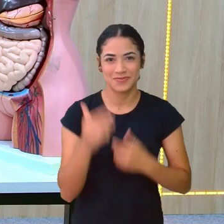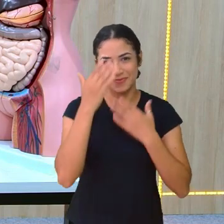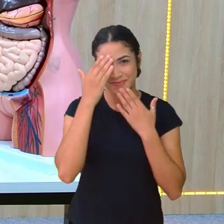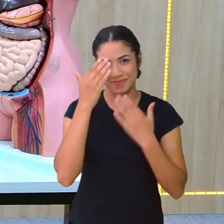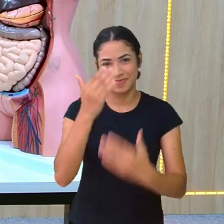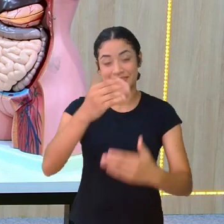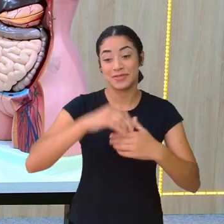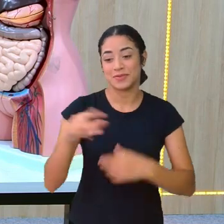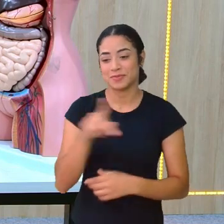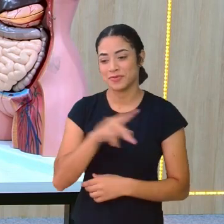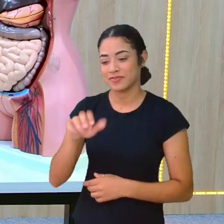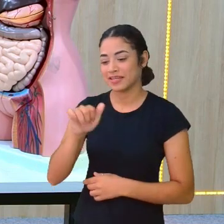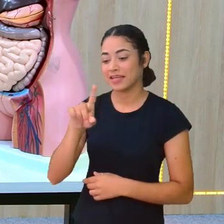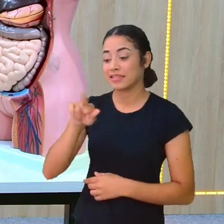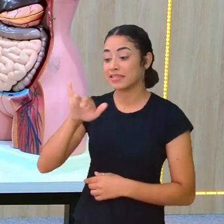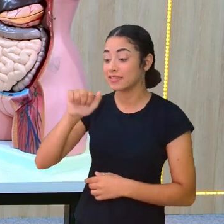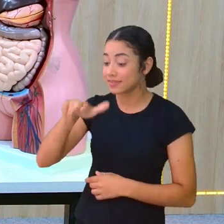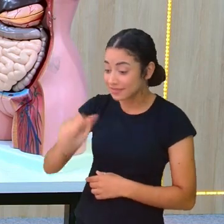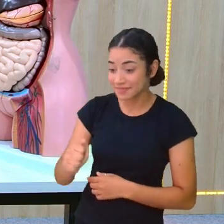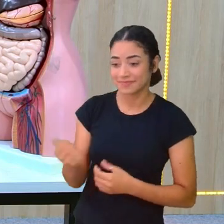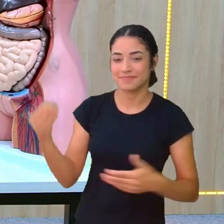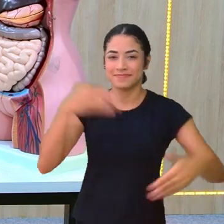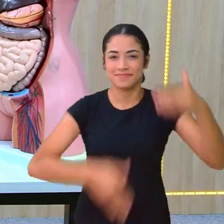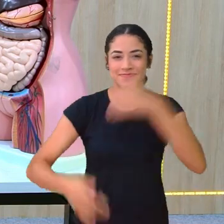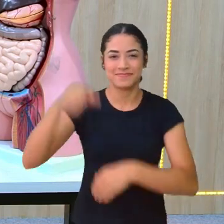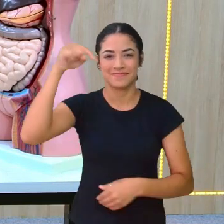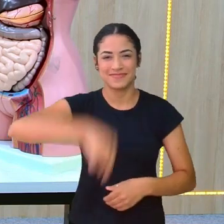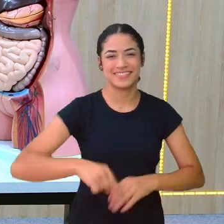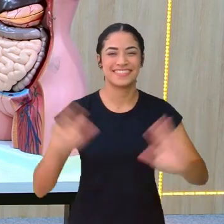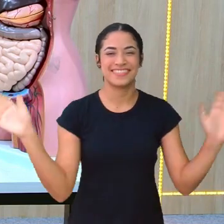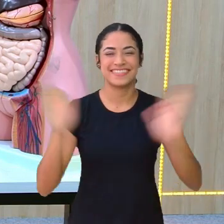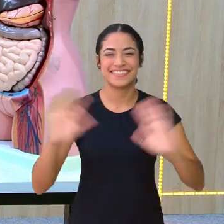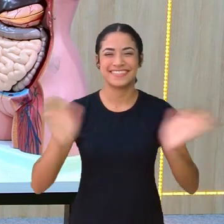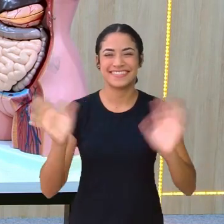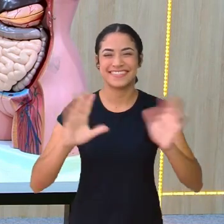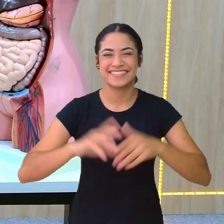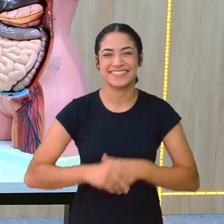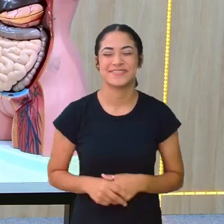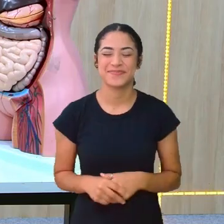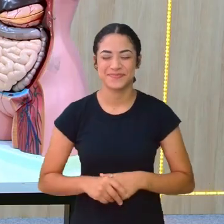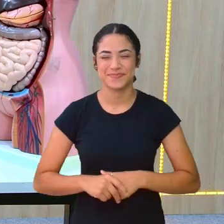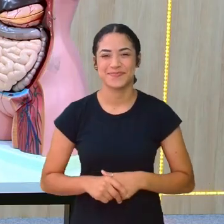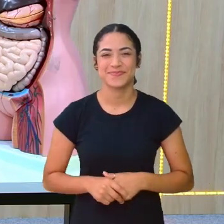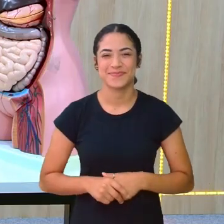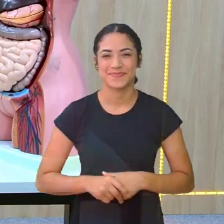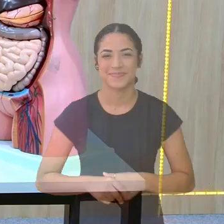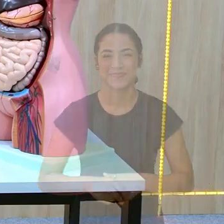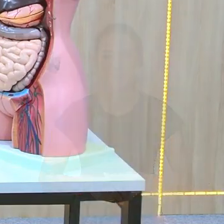obrigada aí a professora Adriana por ter vindo participar da nossa aula. Tchau, tchau, pessoal!